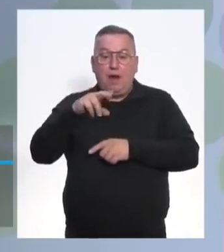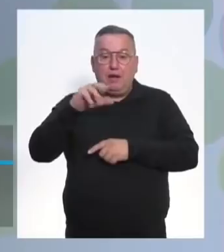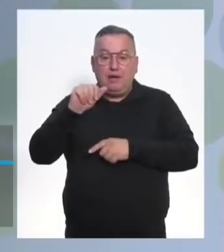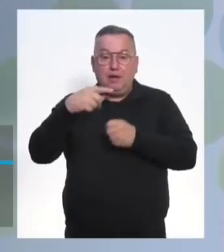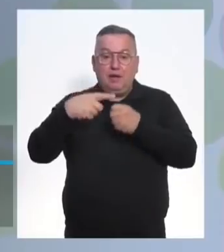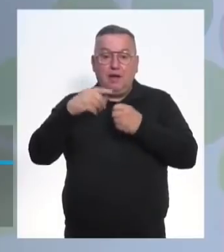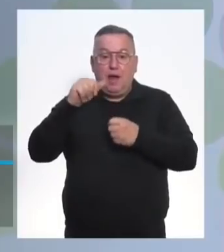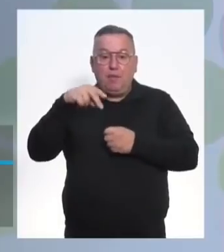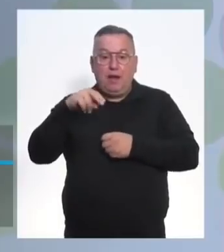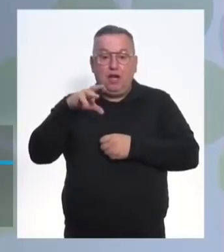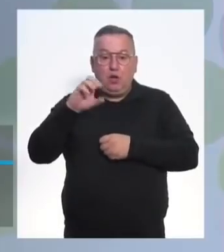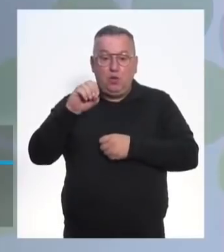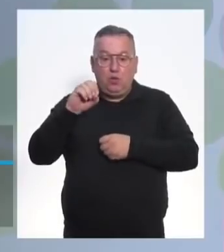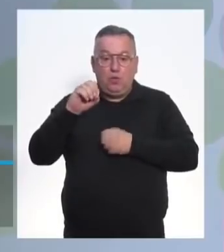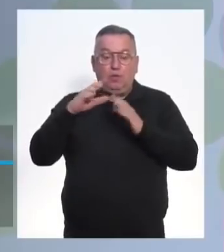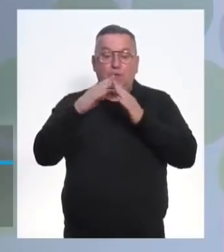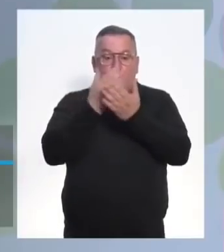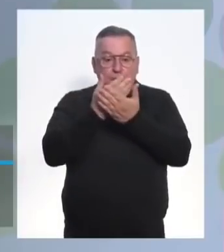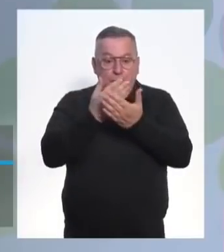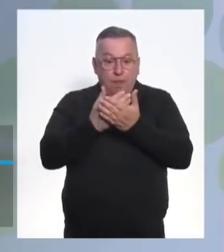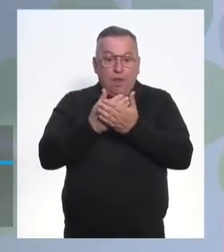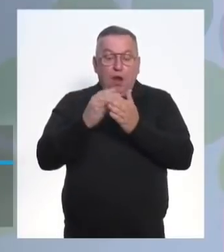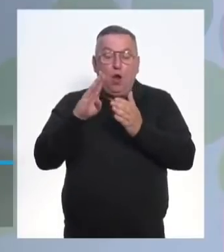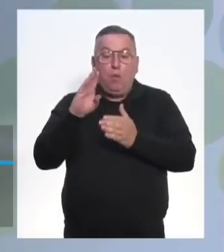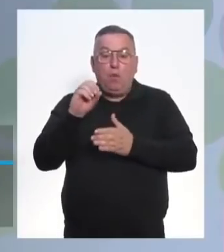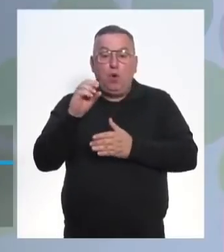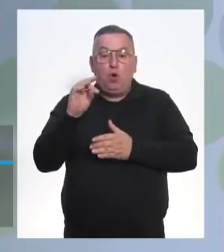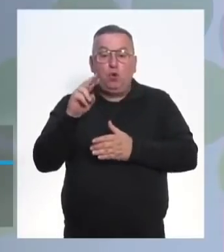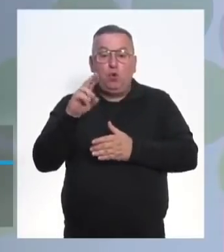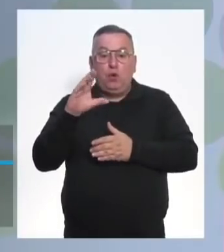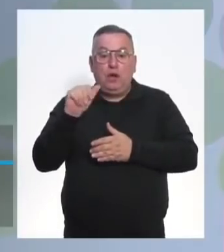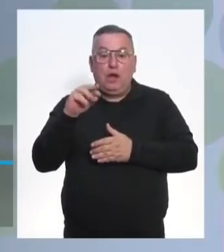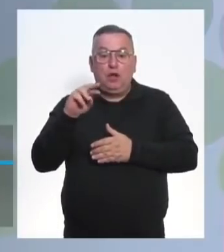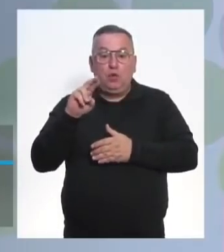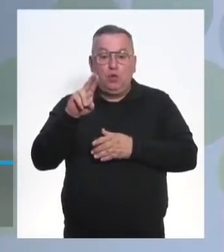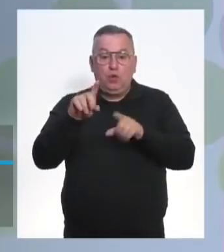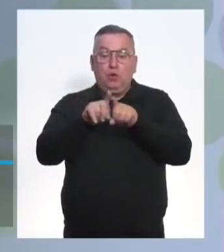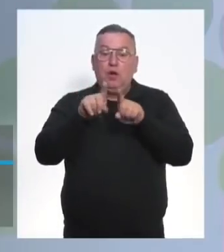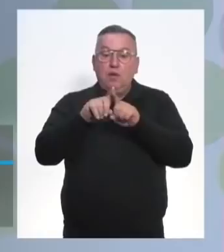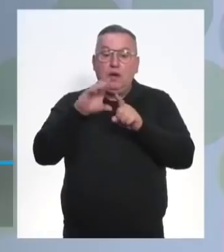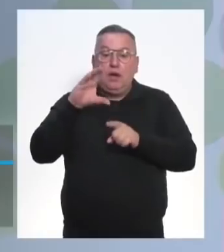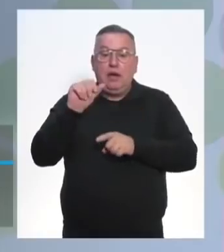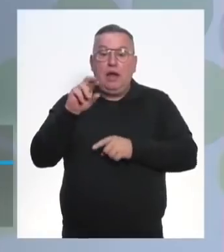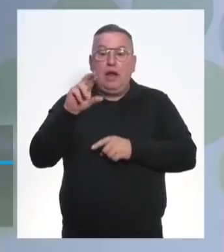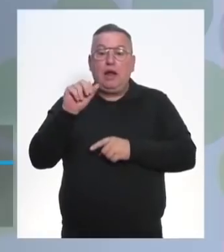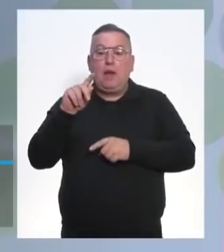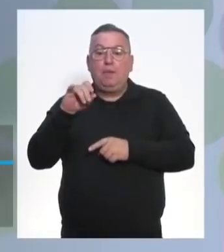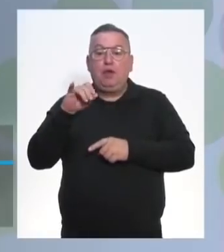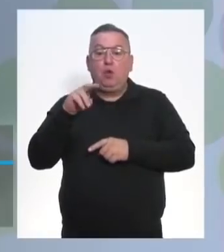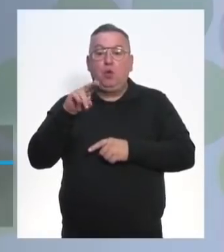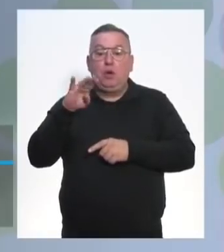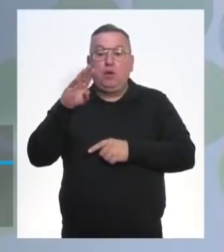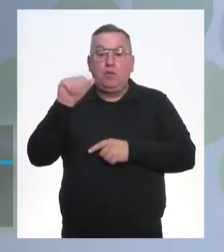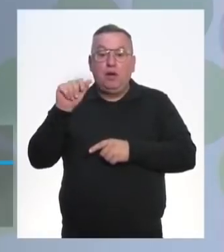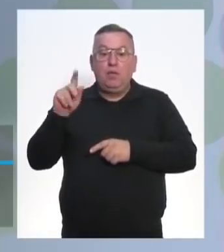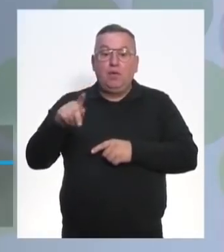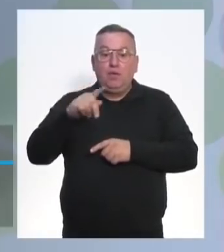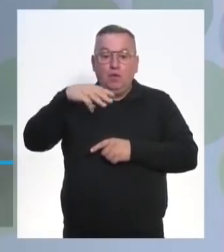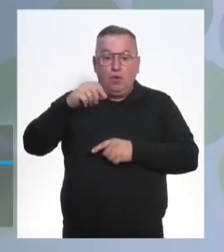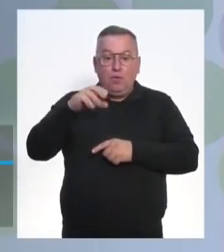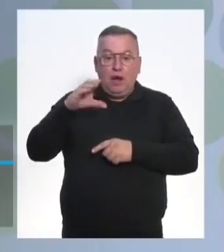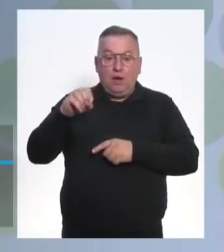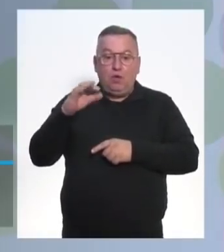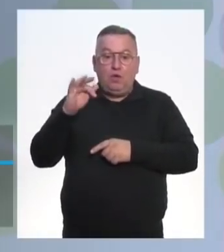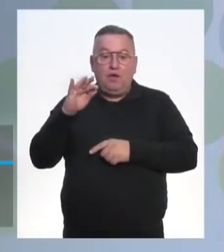Américo, da Escola Américo de Botucatu. Também temos de Carapicuíba, professor Marcos e professor